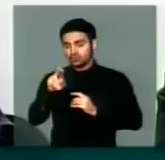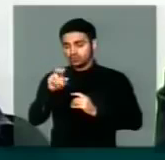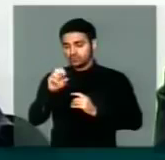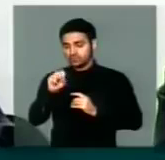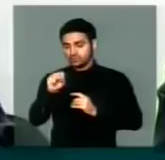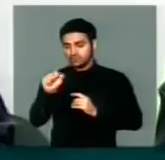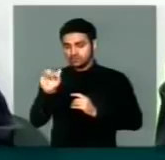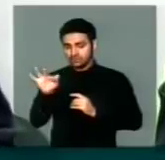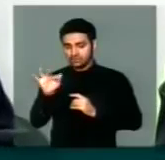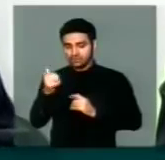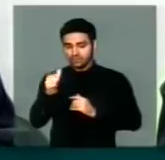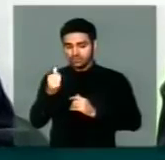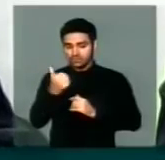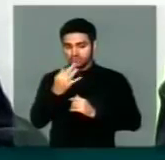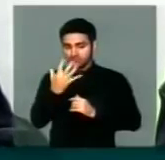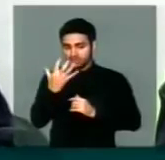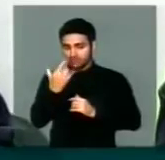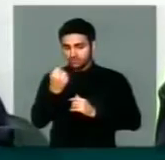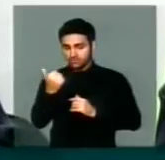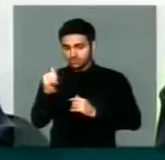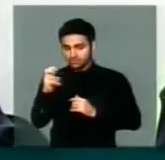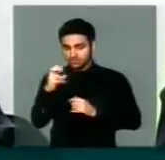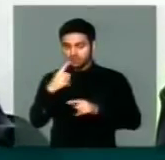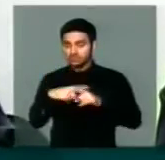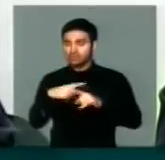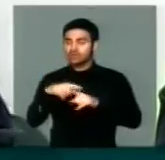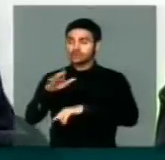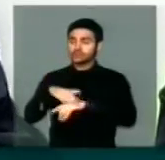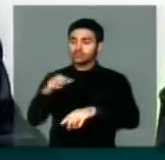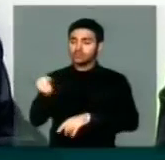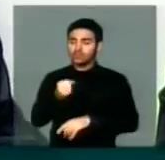fevereiro de 2015, por que não reinquiriu o policial?